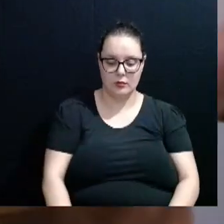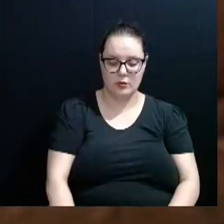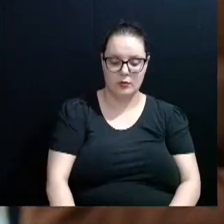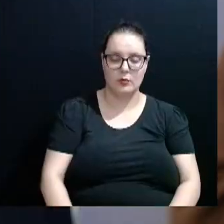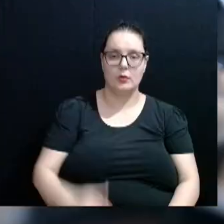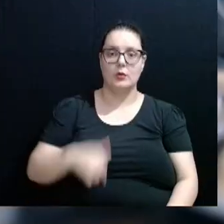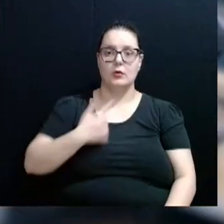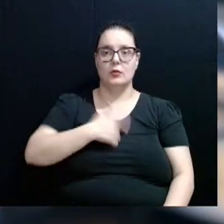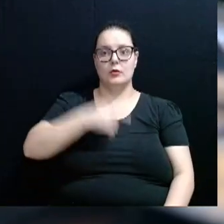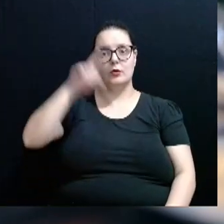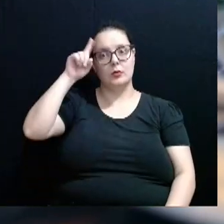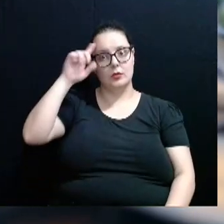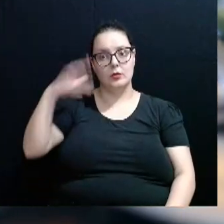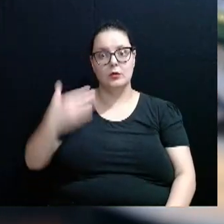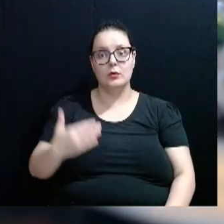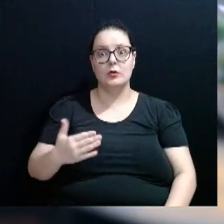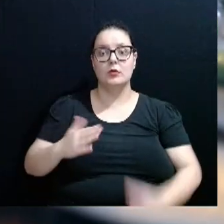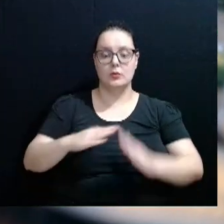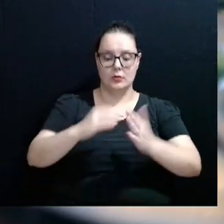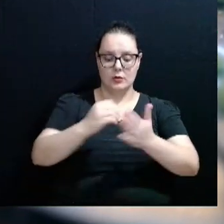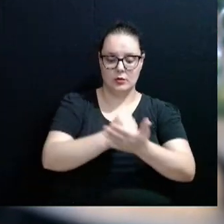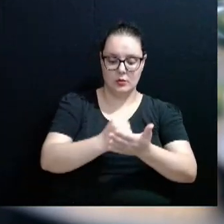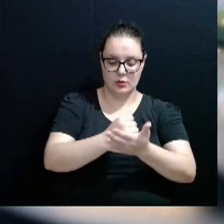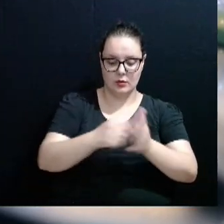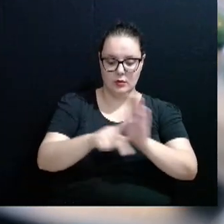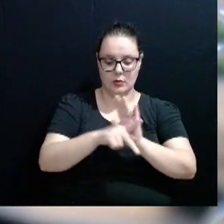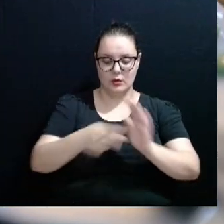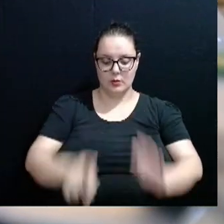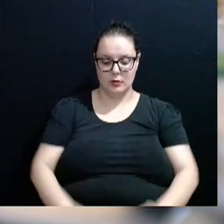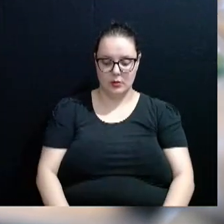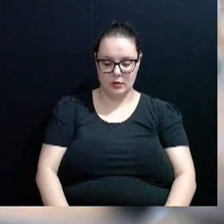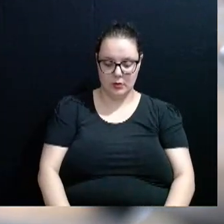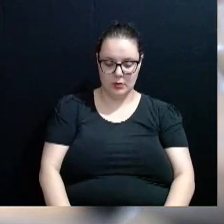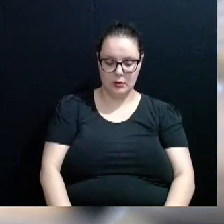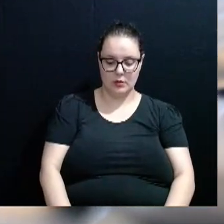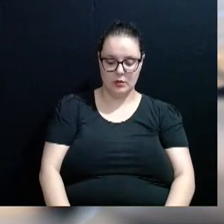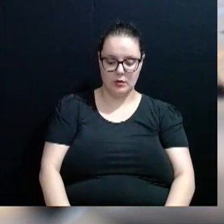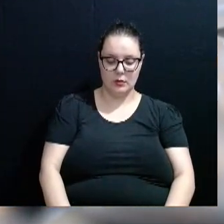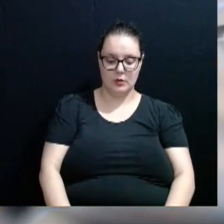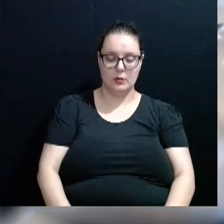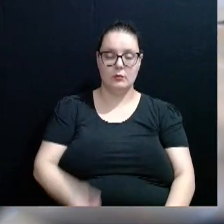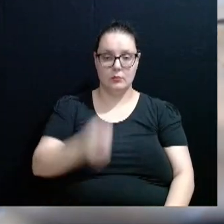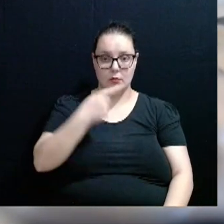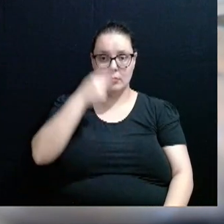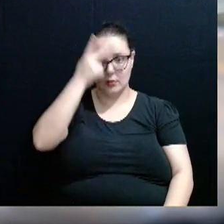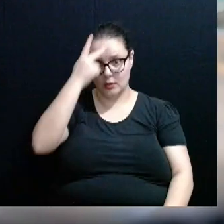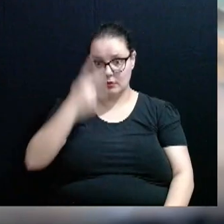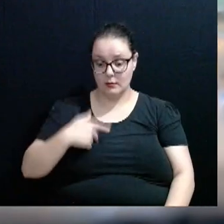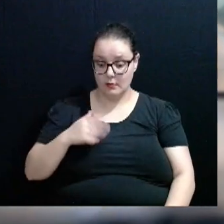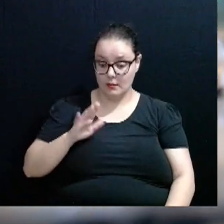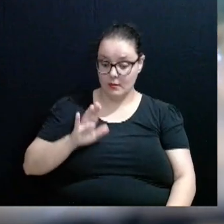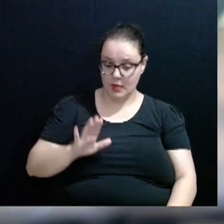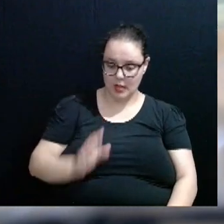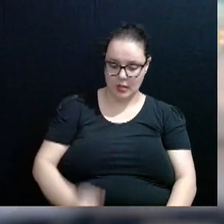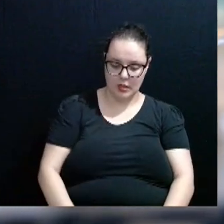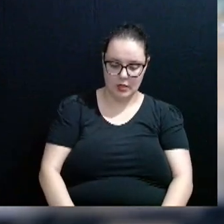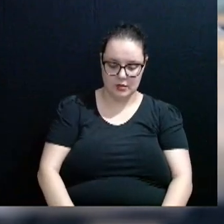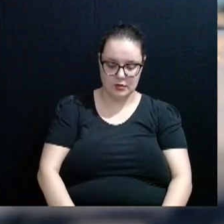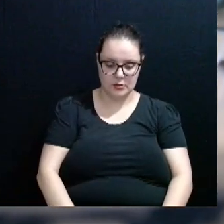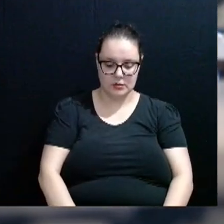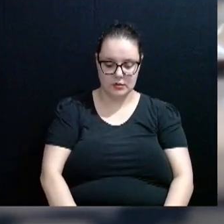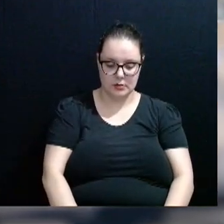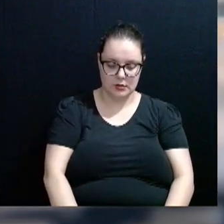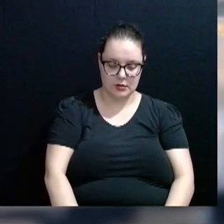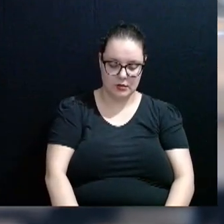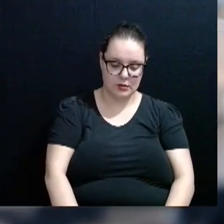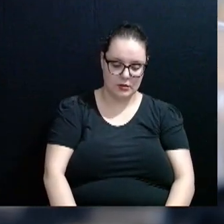de farmacêutico, a gente vê pessoas que se automedicam, né? Porém, não é recomendado de